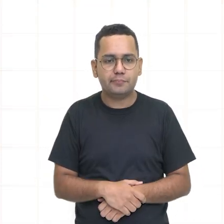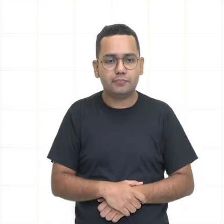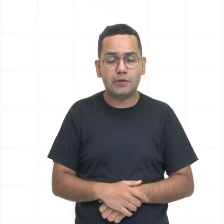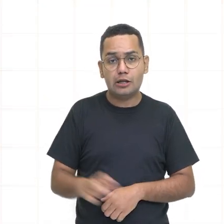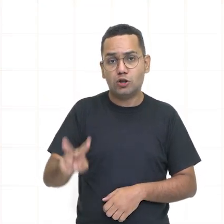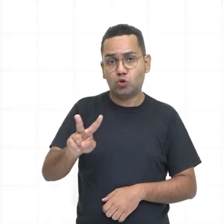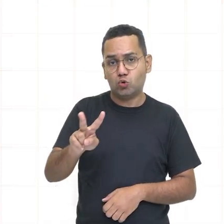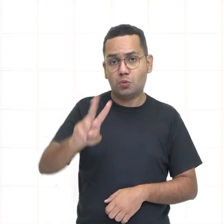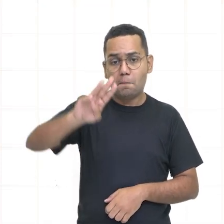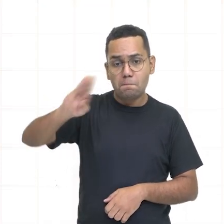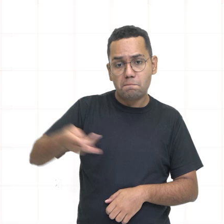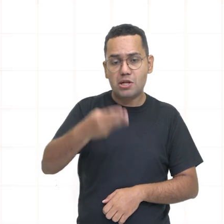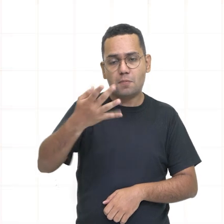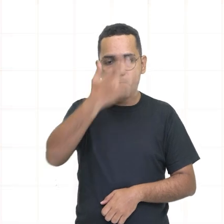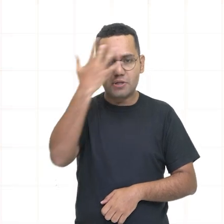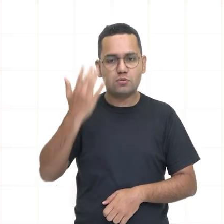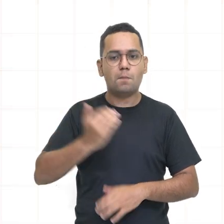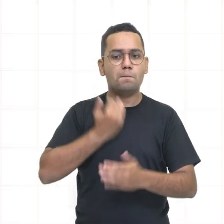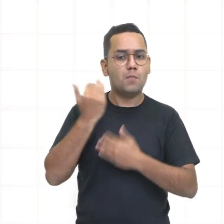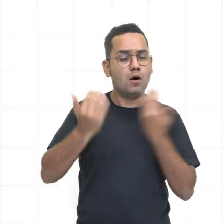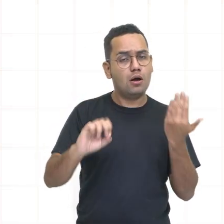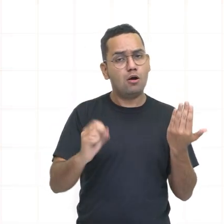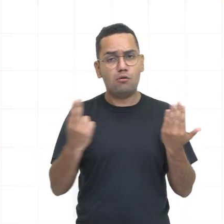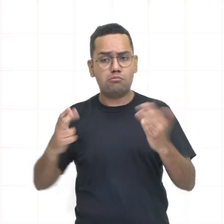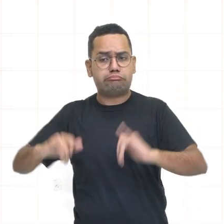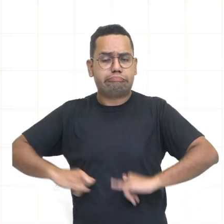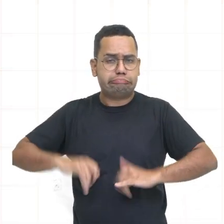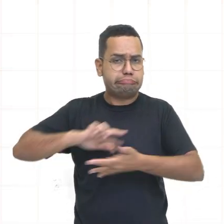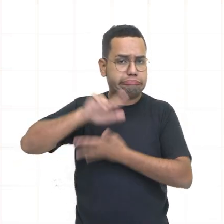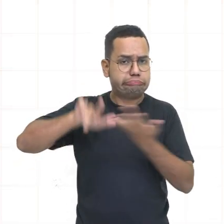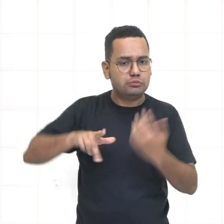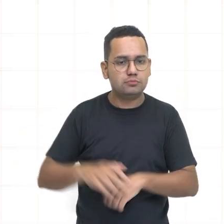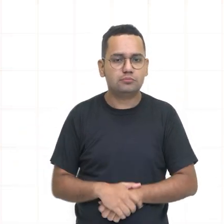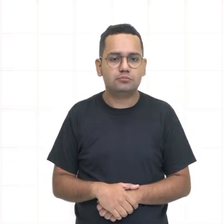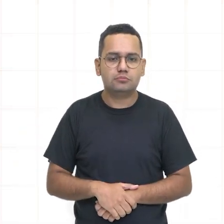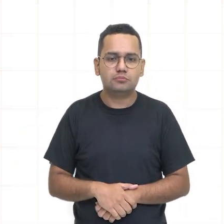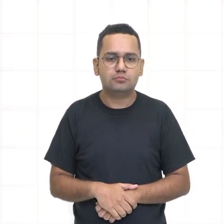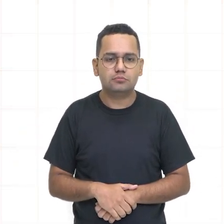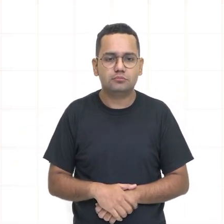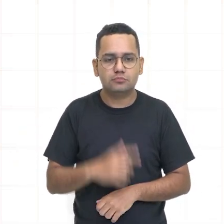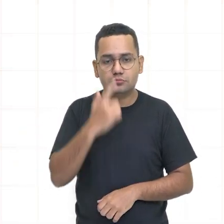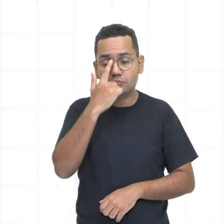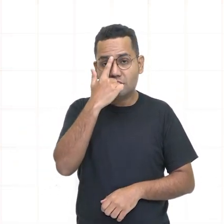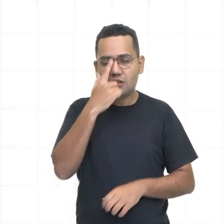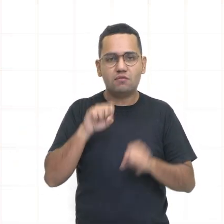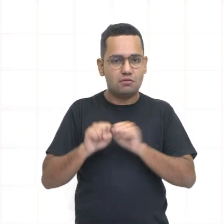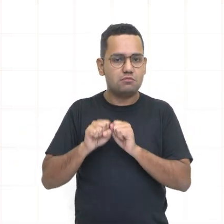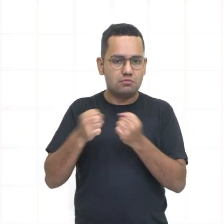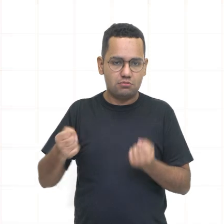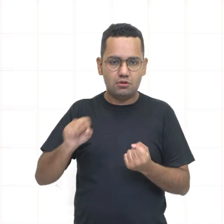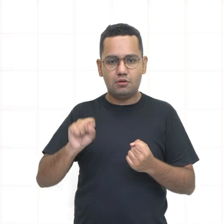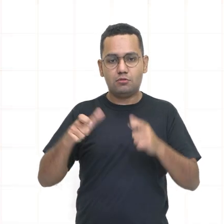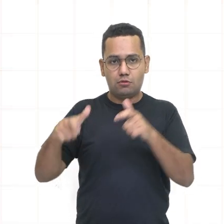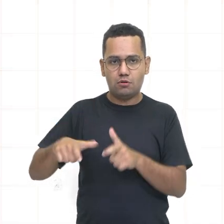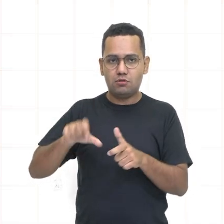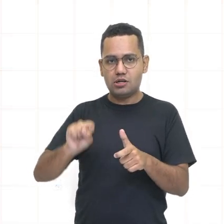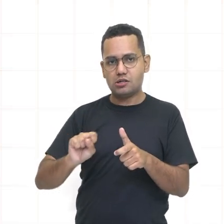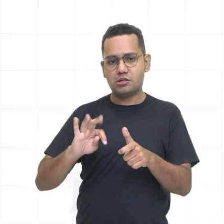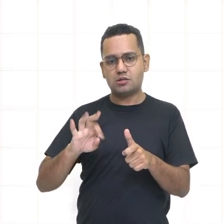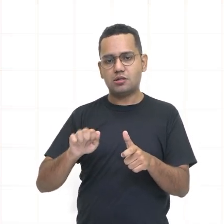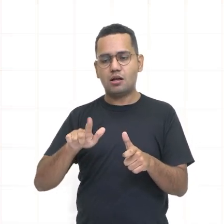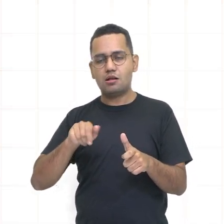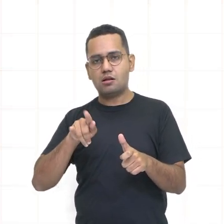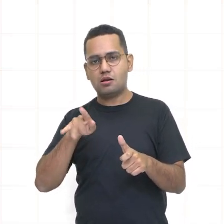pessoas morreram ou ficaram feridas. Destruição de Stalingrado, lembrando que nós estamos num cenário de guerra, logo, né,